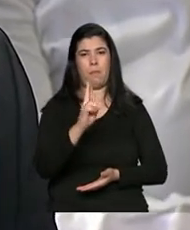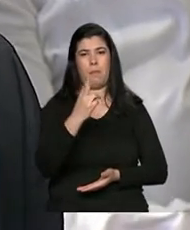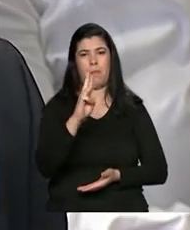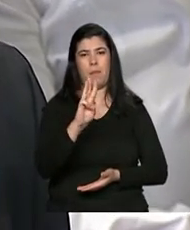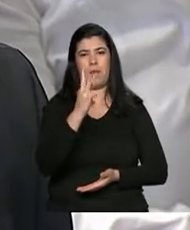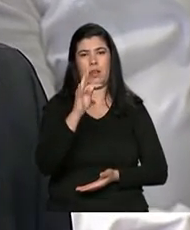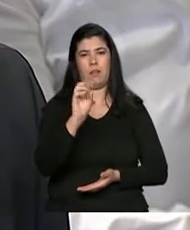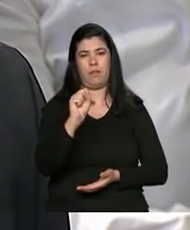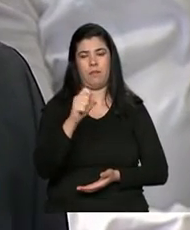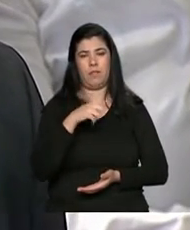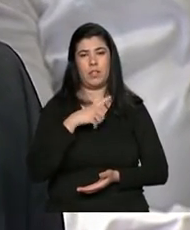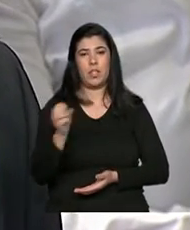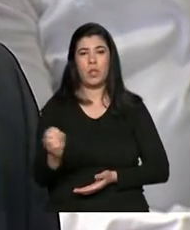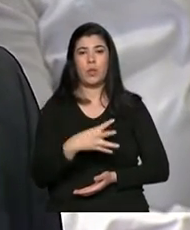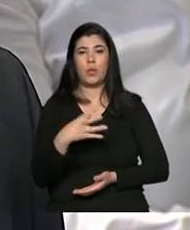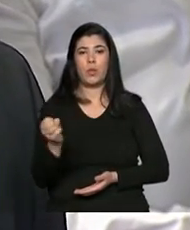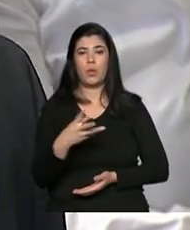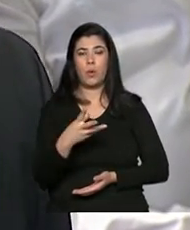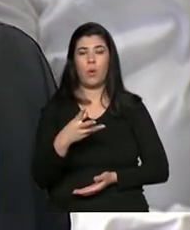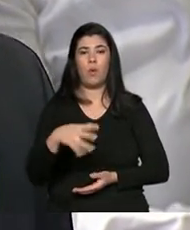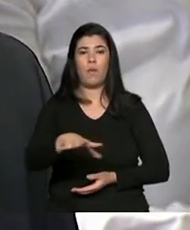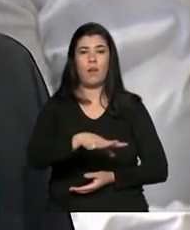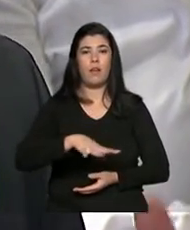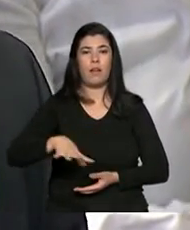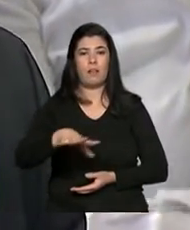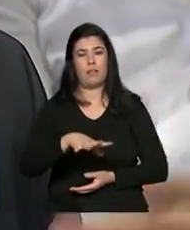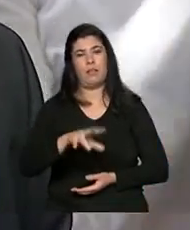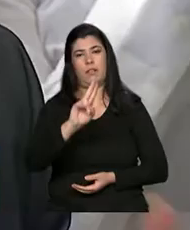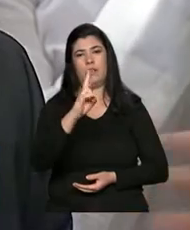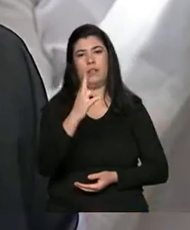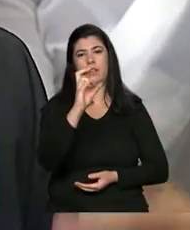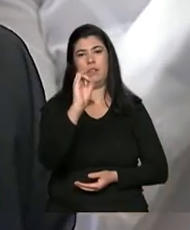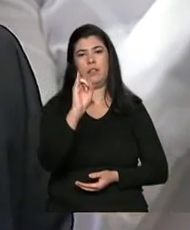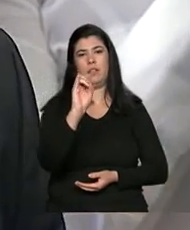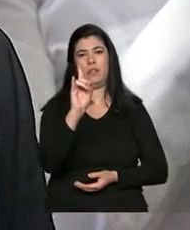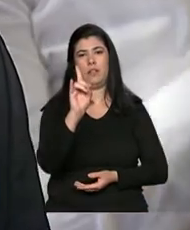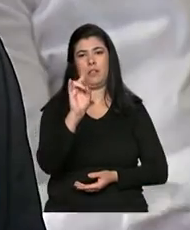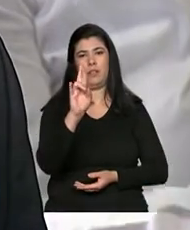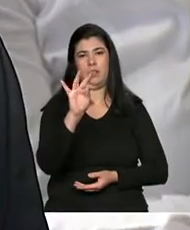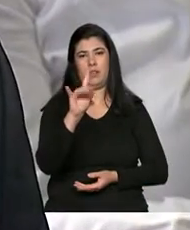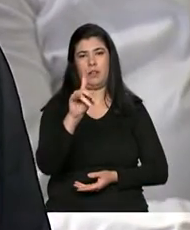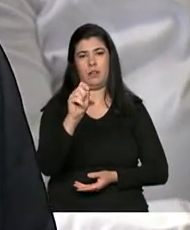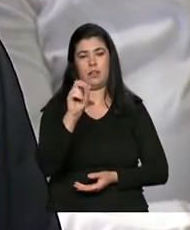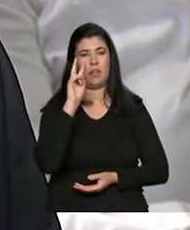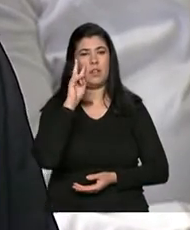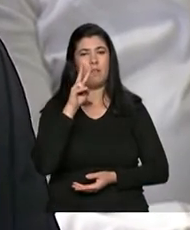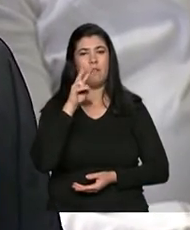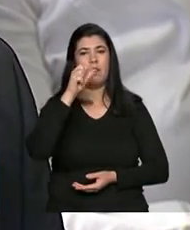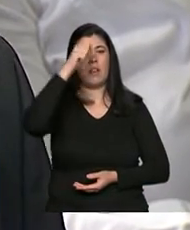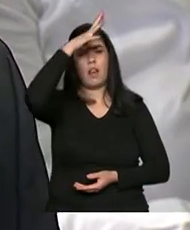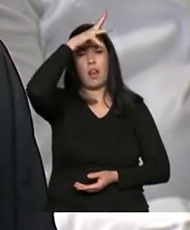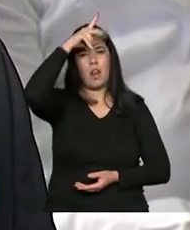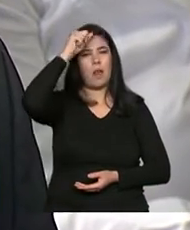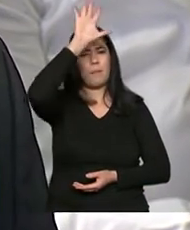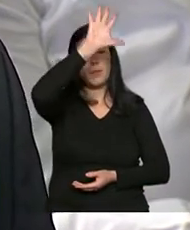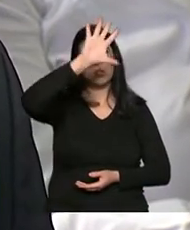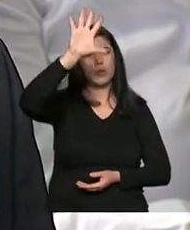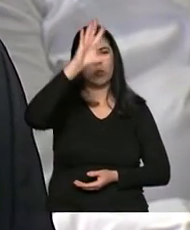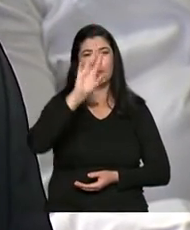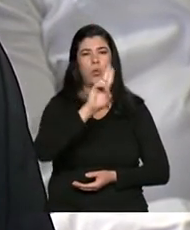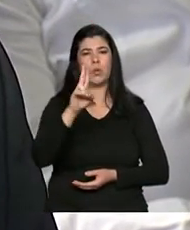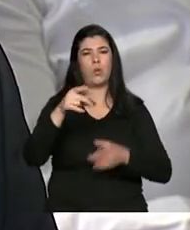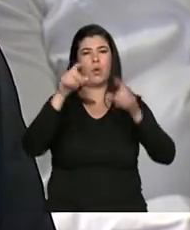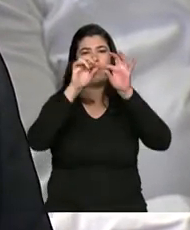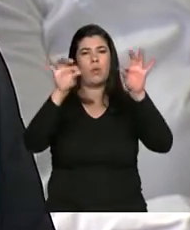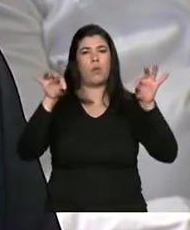novas hidrelétricas puras eu só vivia basicamente de empreendimentos grandes na região amazônica é o tapajós e jatobá